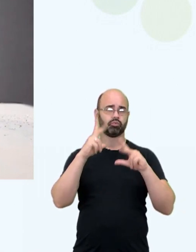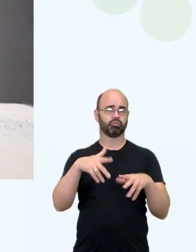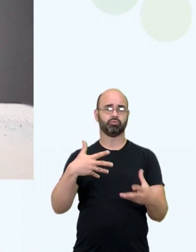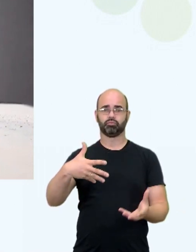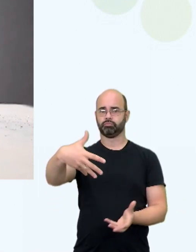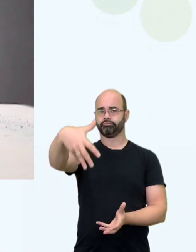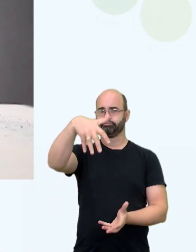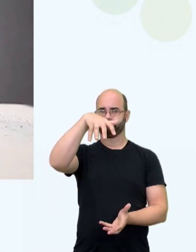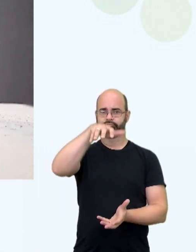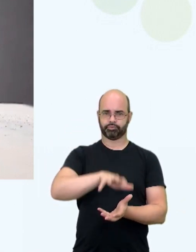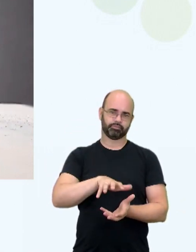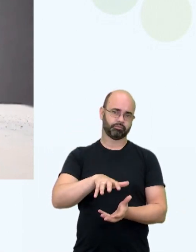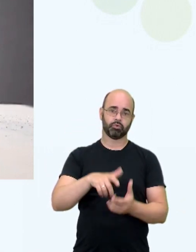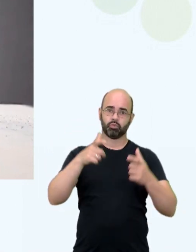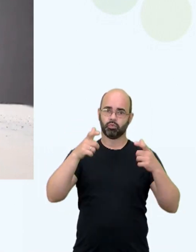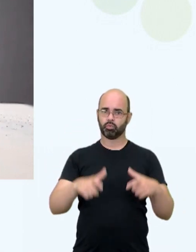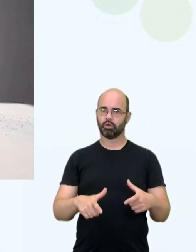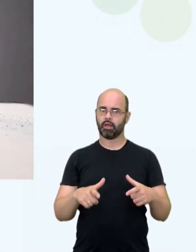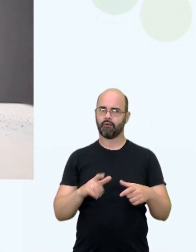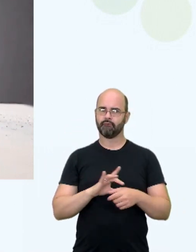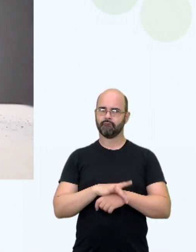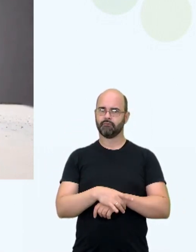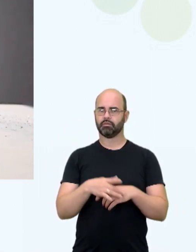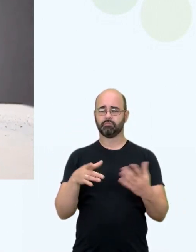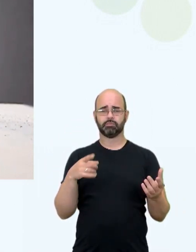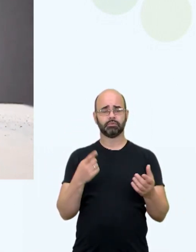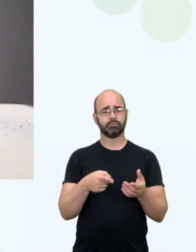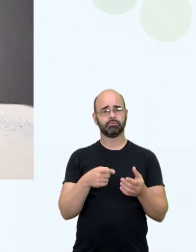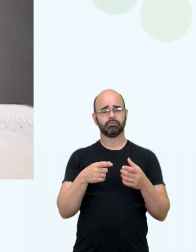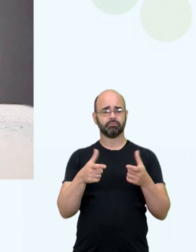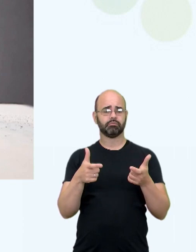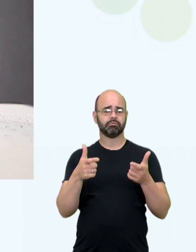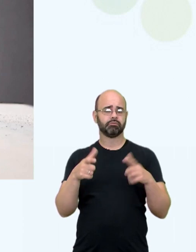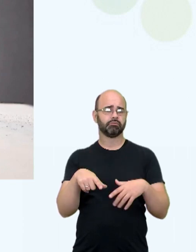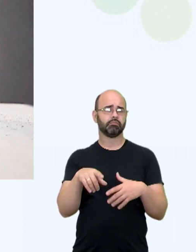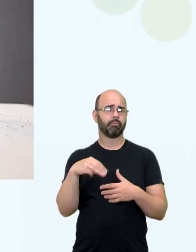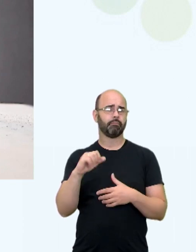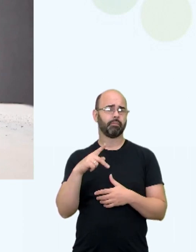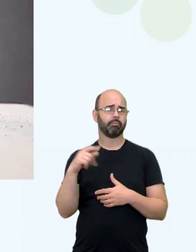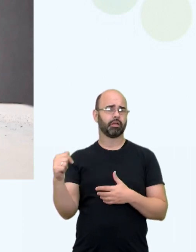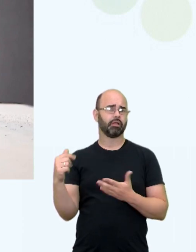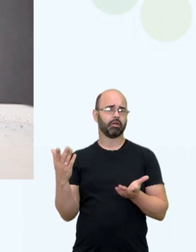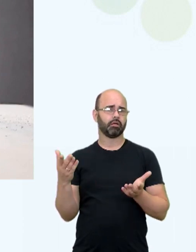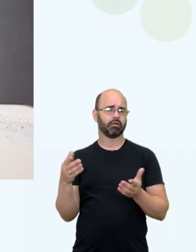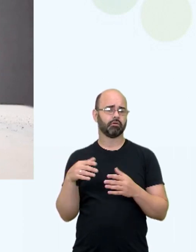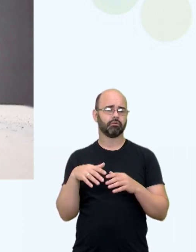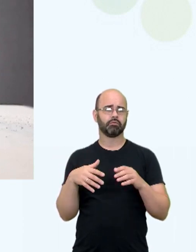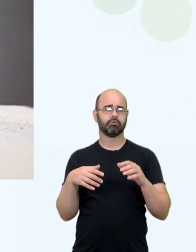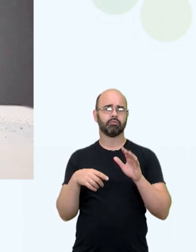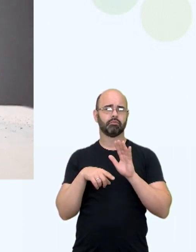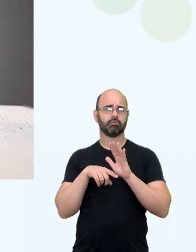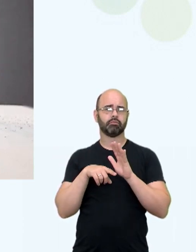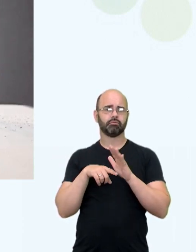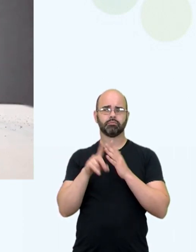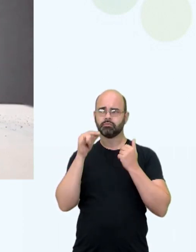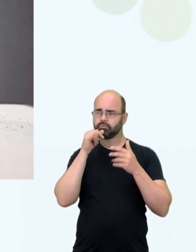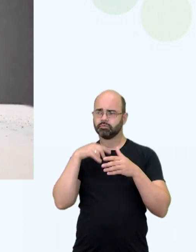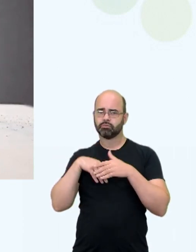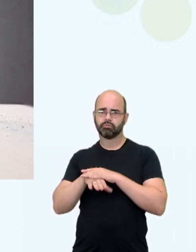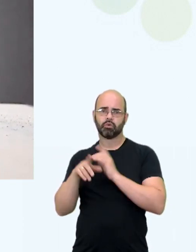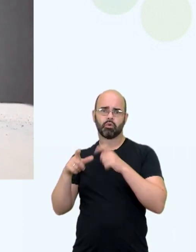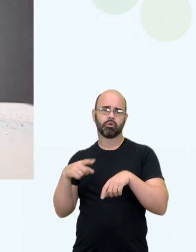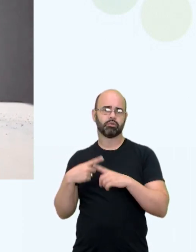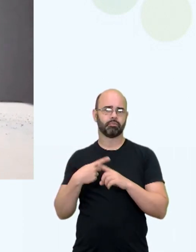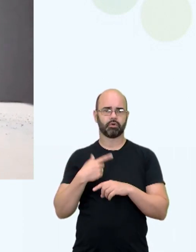lugar seguro. Porém, tão importante quanto o tesouro é o mapa que registrará onde ele será escondido. Afinal, de que adianta se